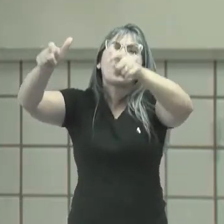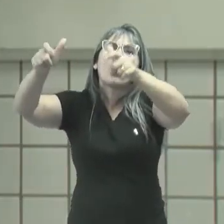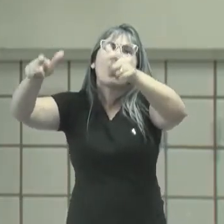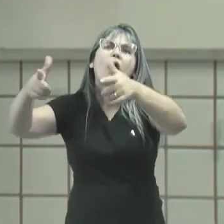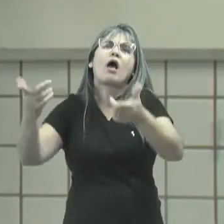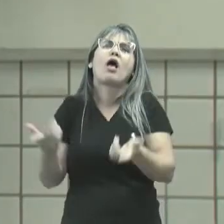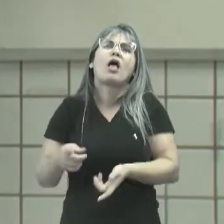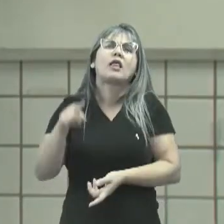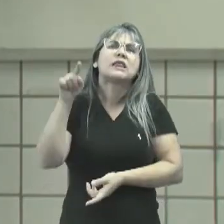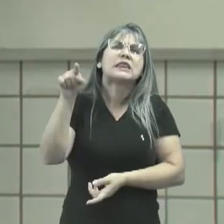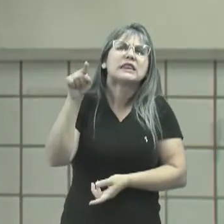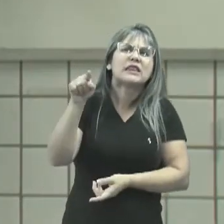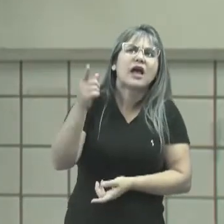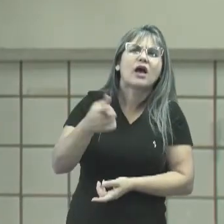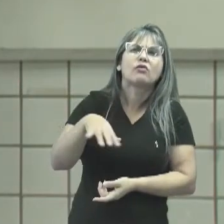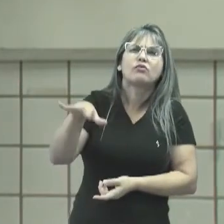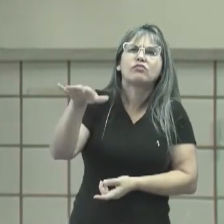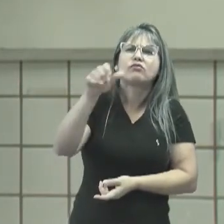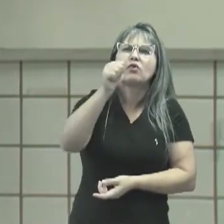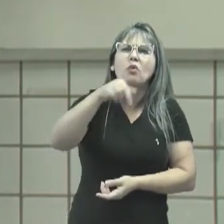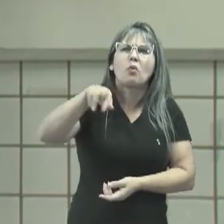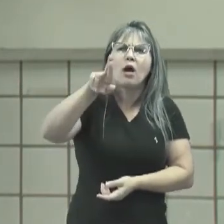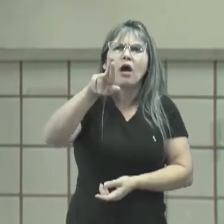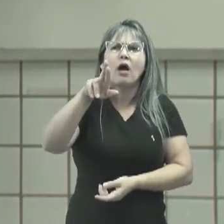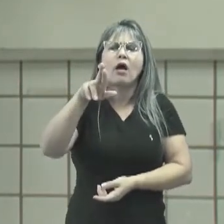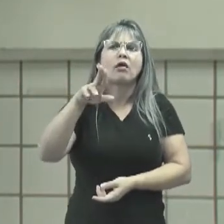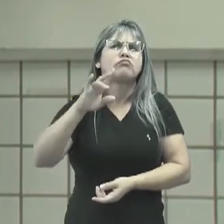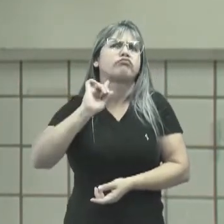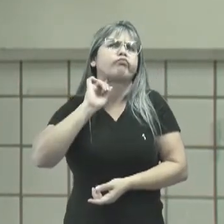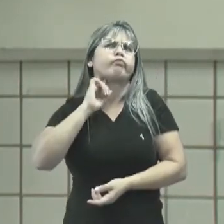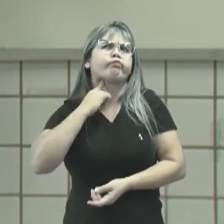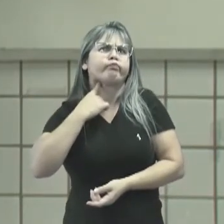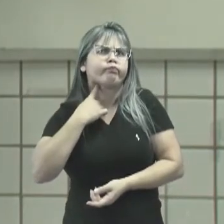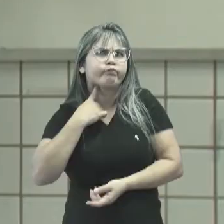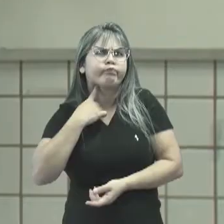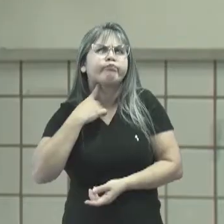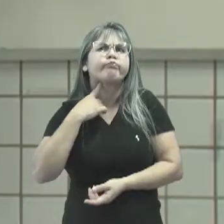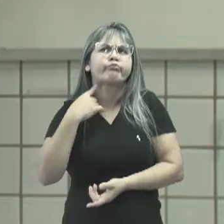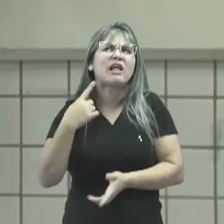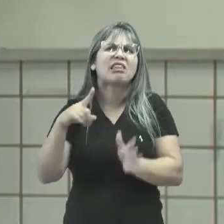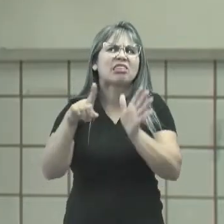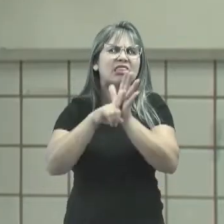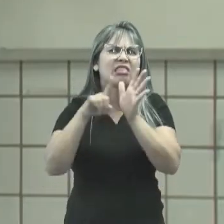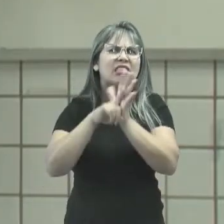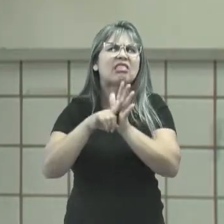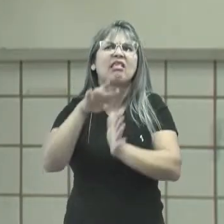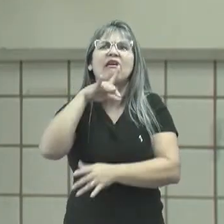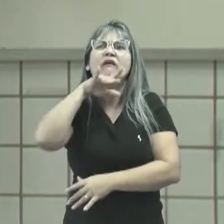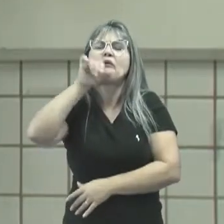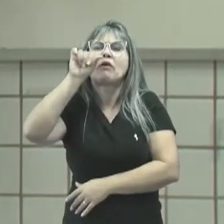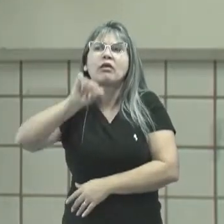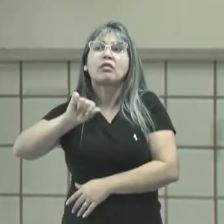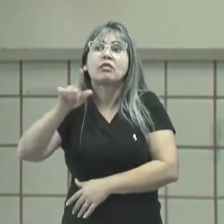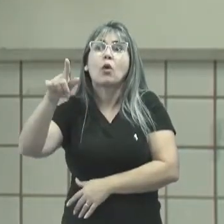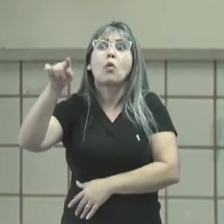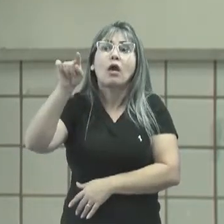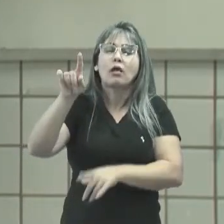está com a qualidade do ar prejudicada. Então, cada vez mais vai avaliando aí para poder